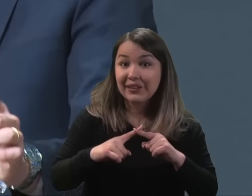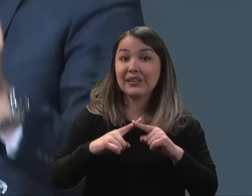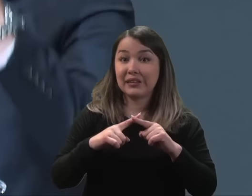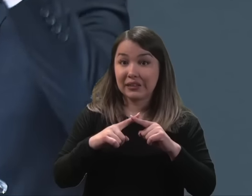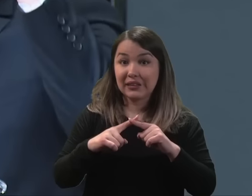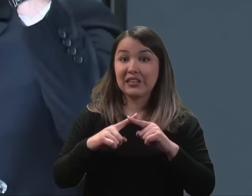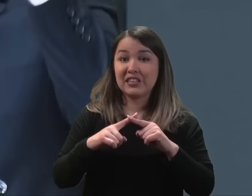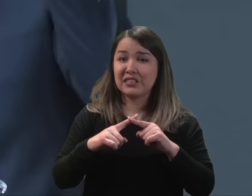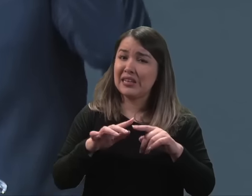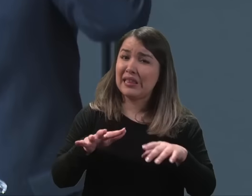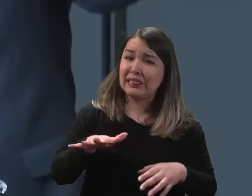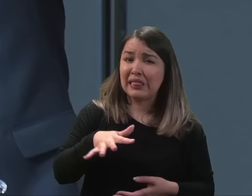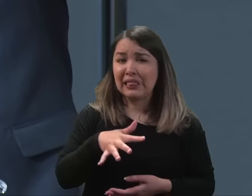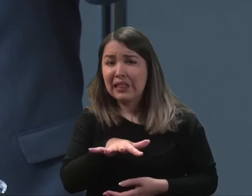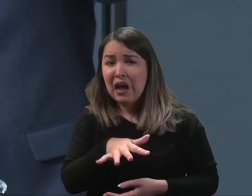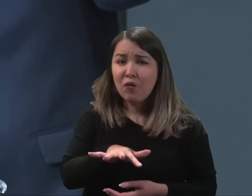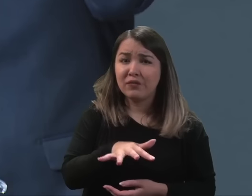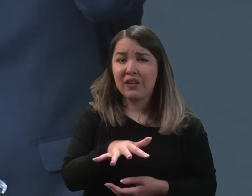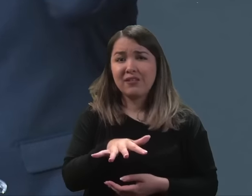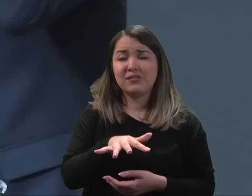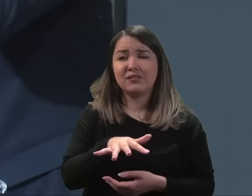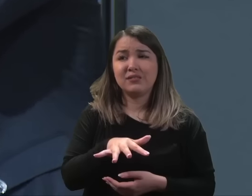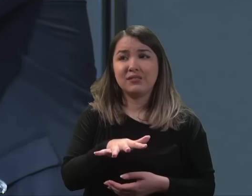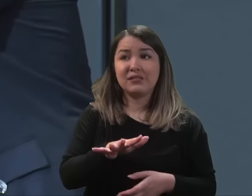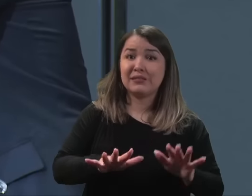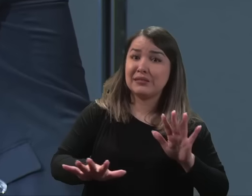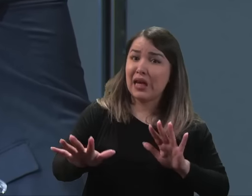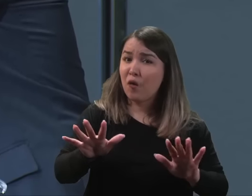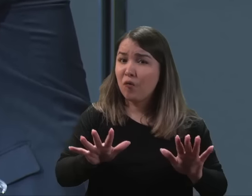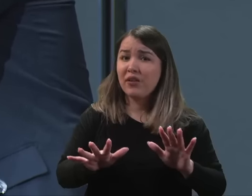talvez talvez